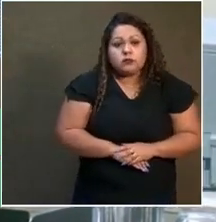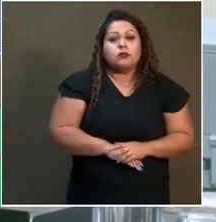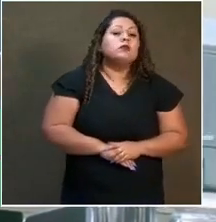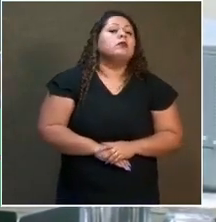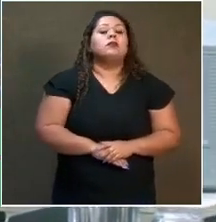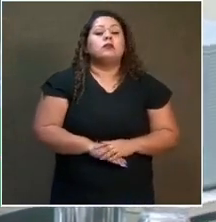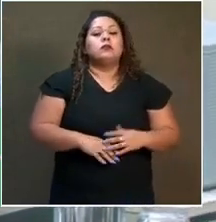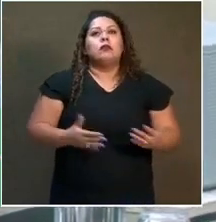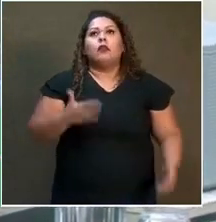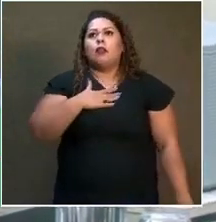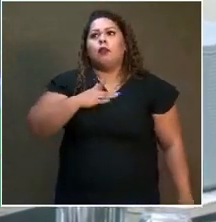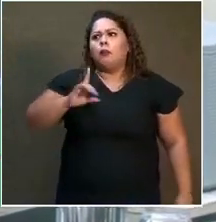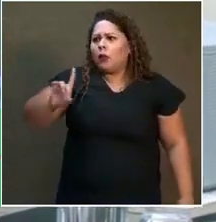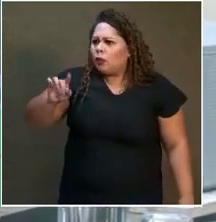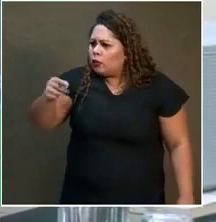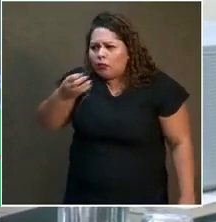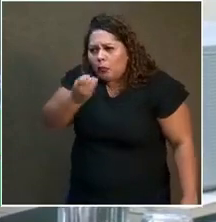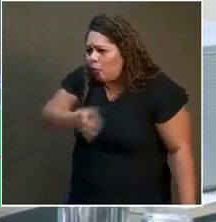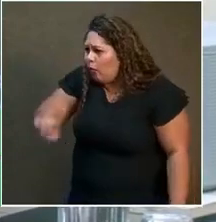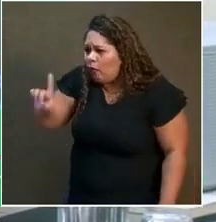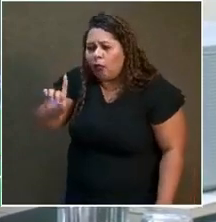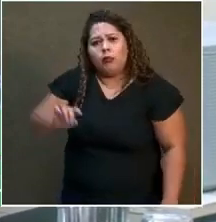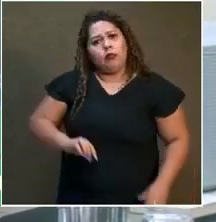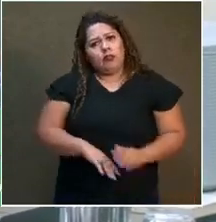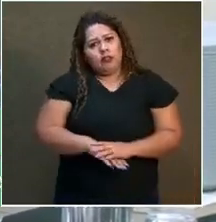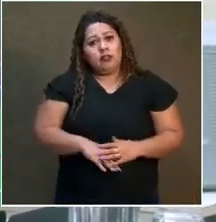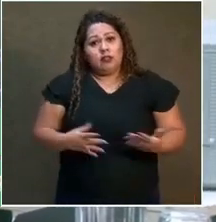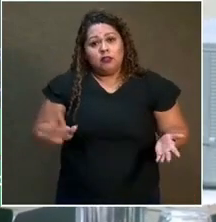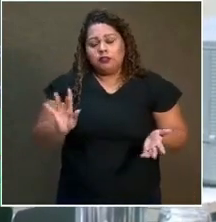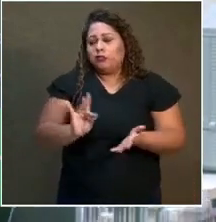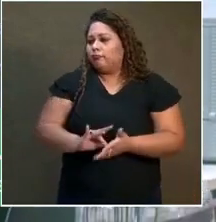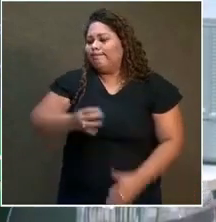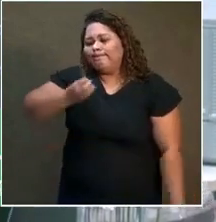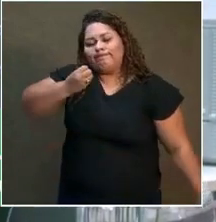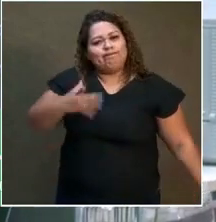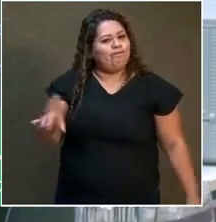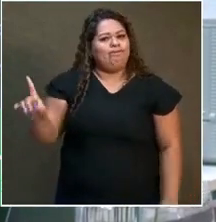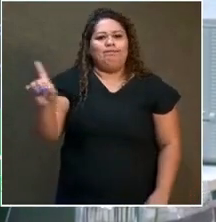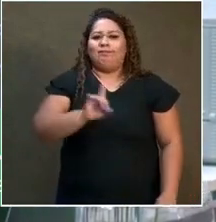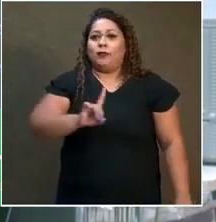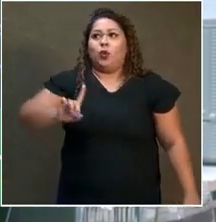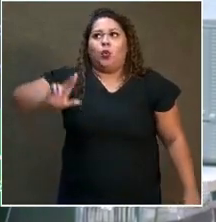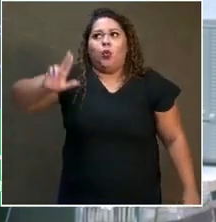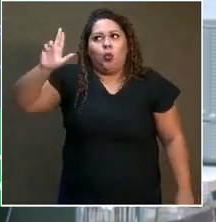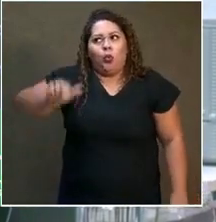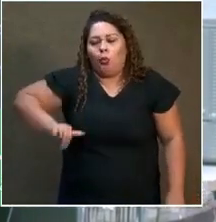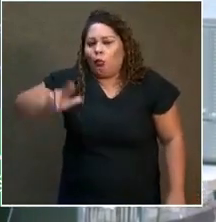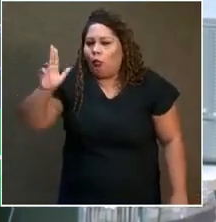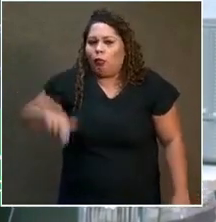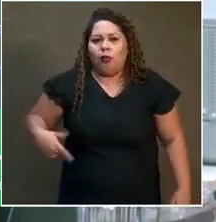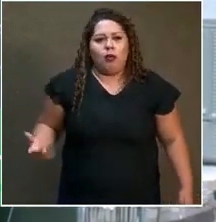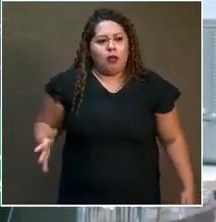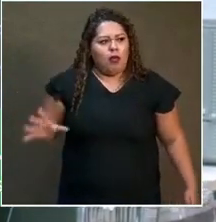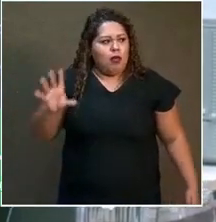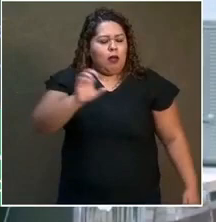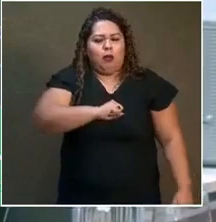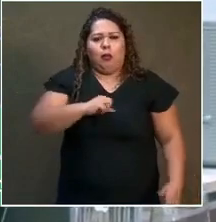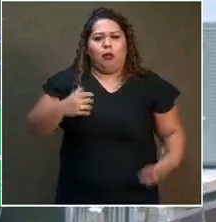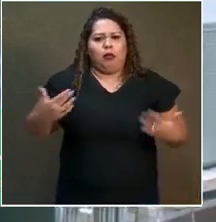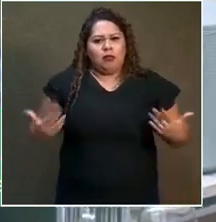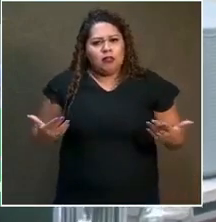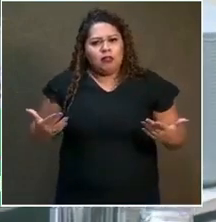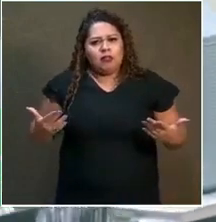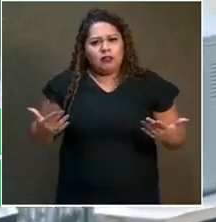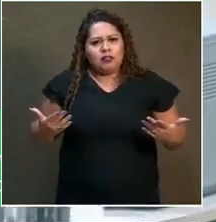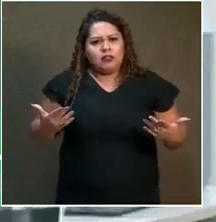Olha, meu Deus, isso não é saudável. De fato, isso não é saudável, isso nunca foi saudável. O amor patológico, ele